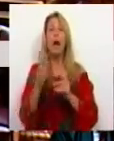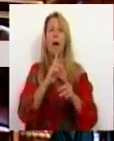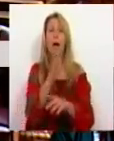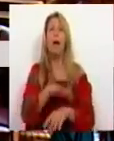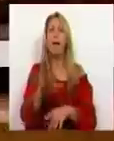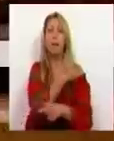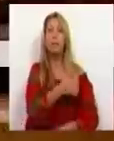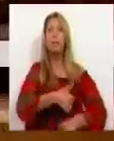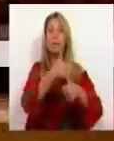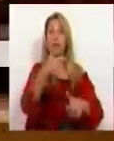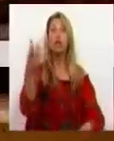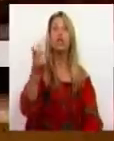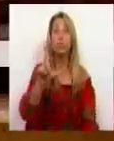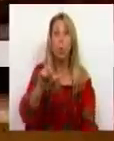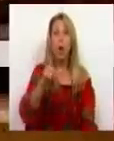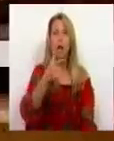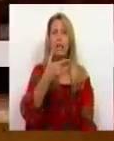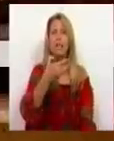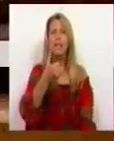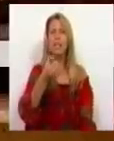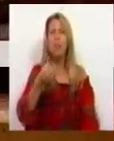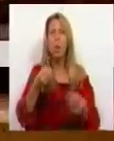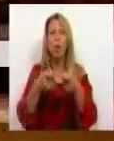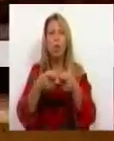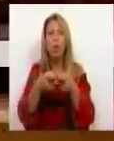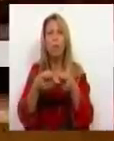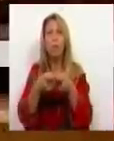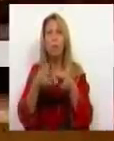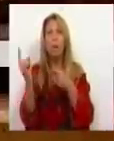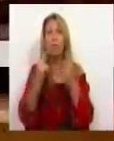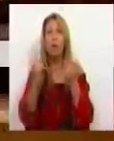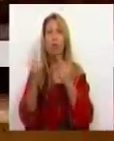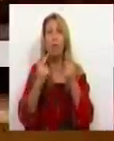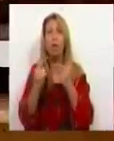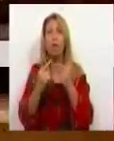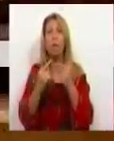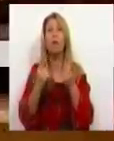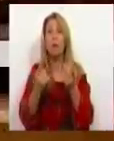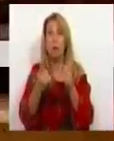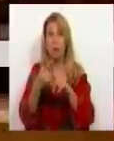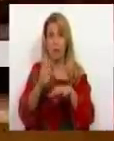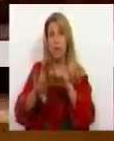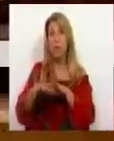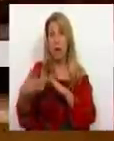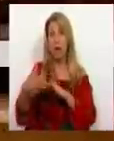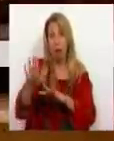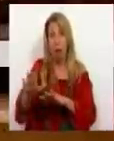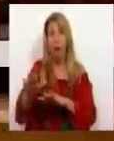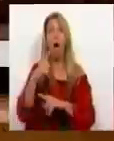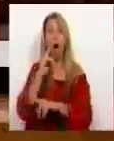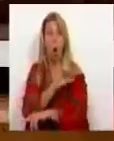de 750 títulos de transporte e que a direita, enquanto esteve no poder, nada fez para